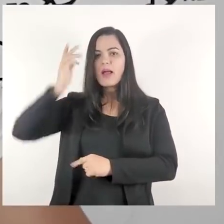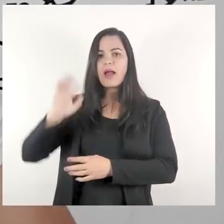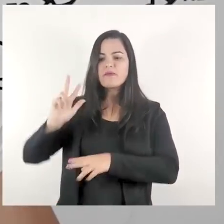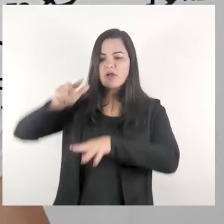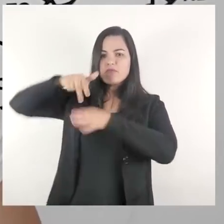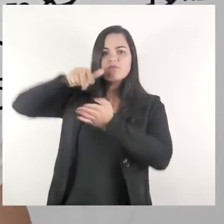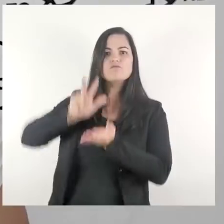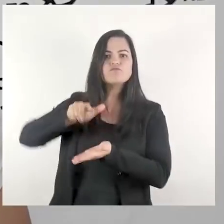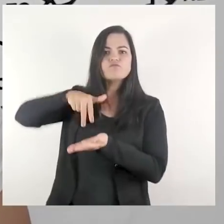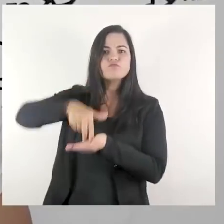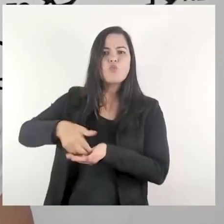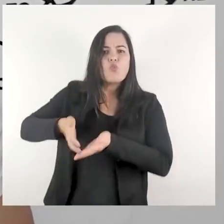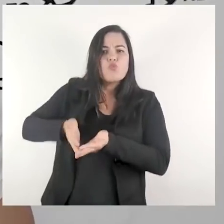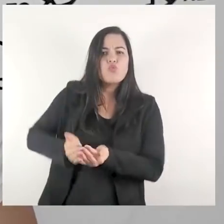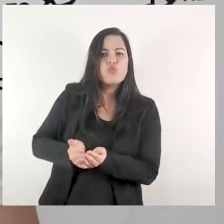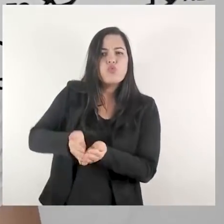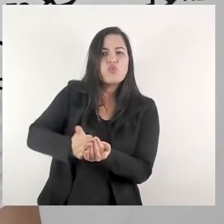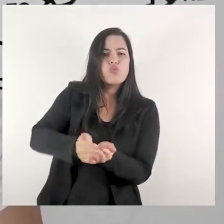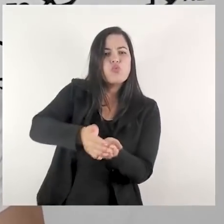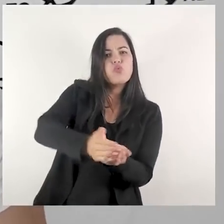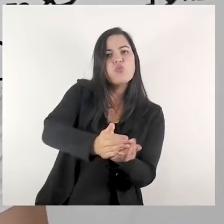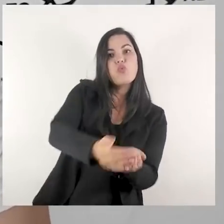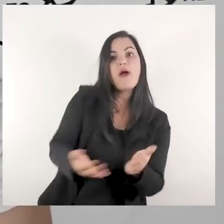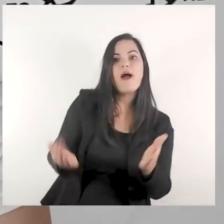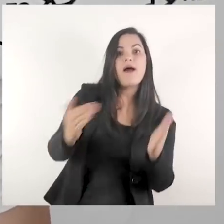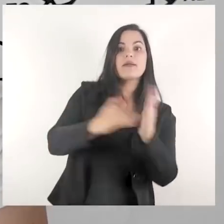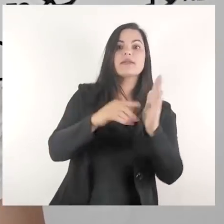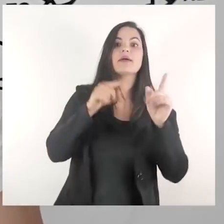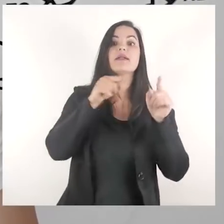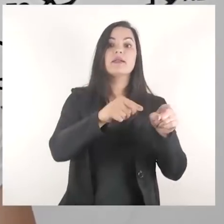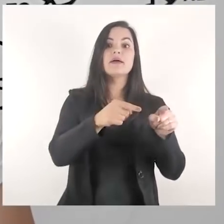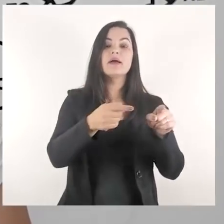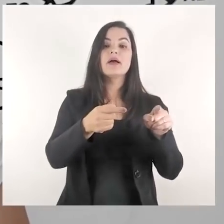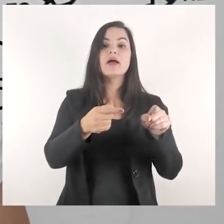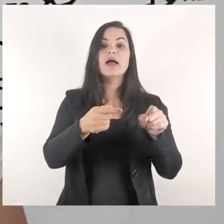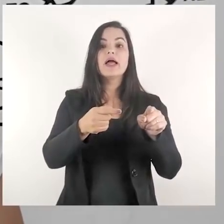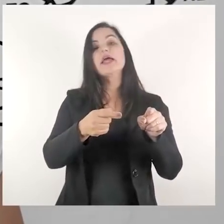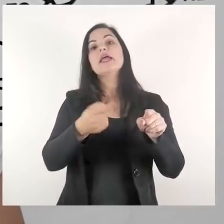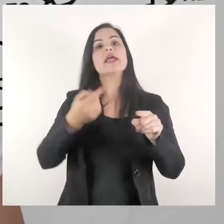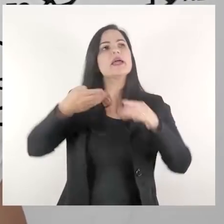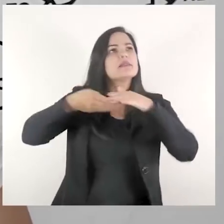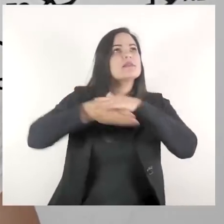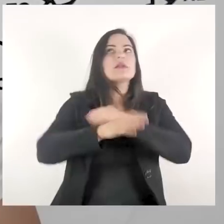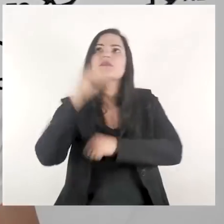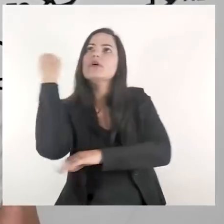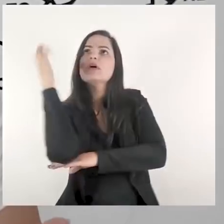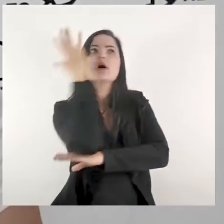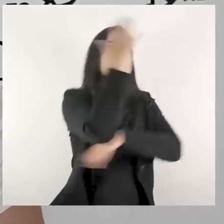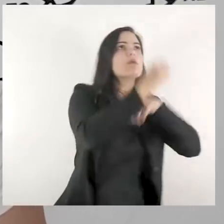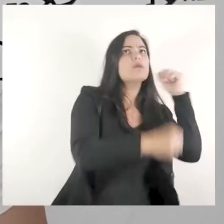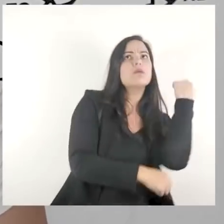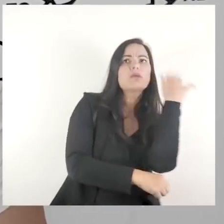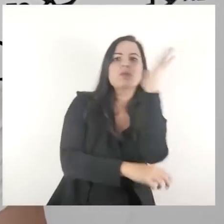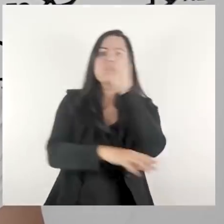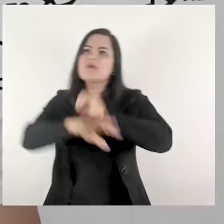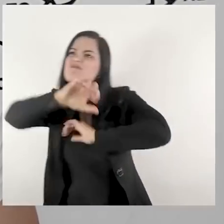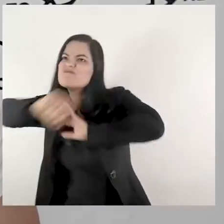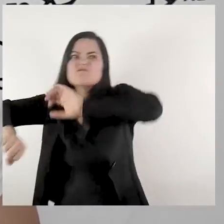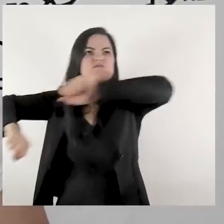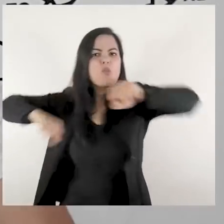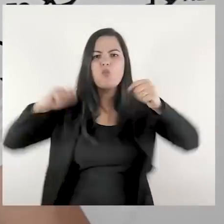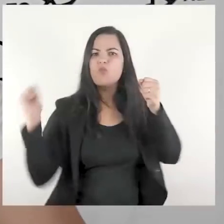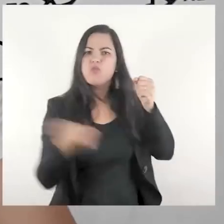e desbravavam florestas e áreas que ainda não tinham sido colonizadas em busca de